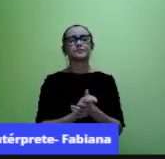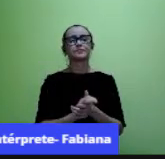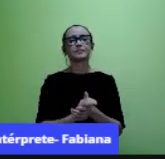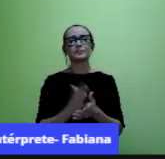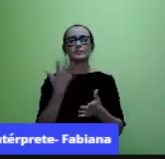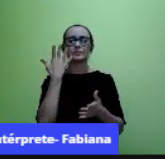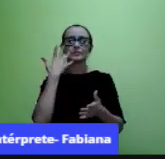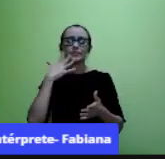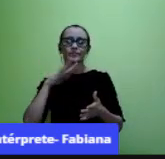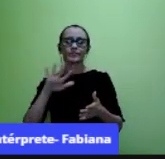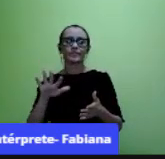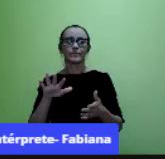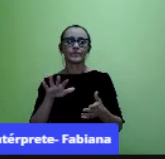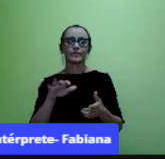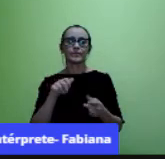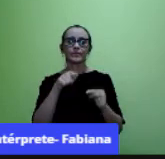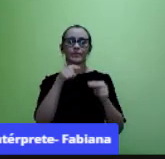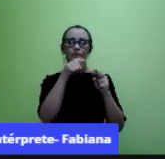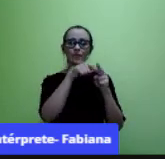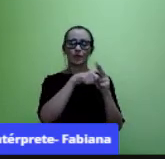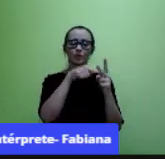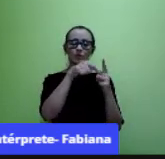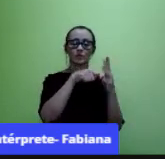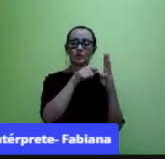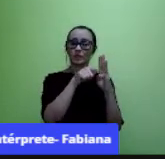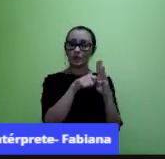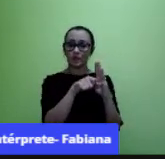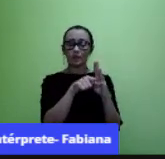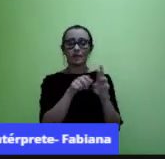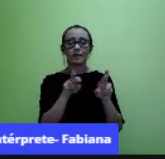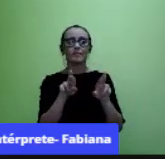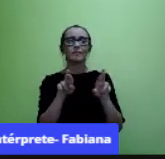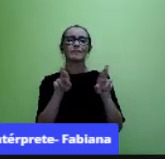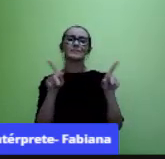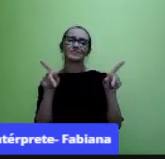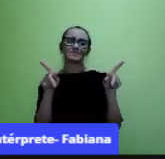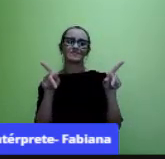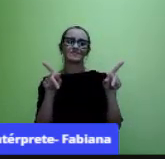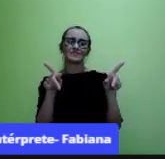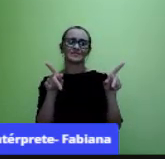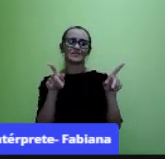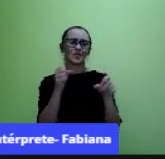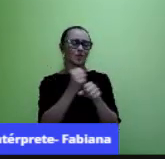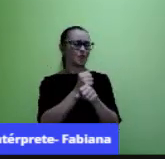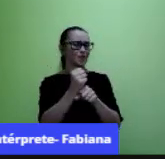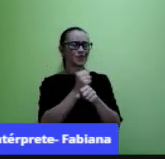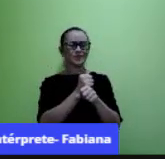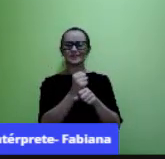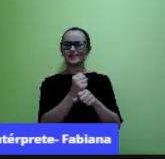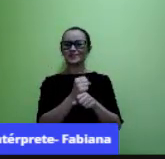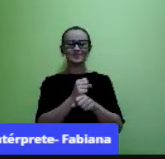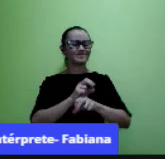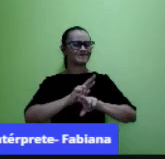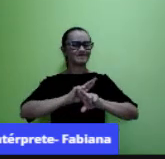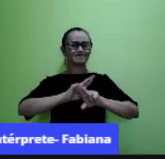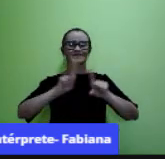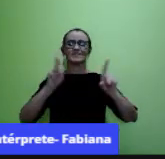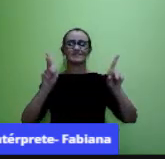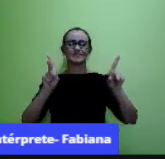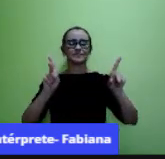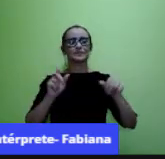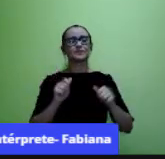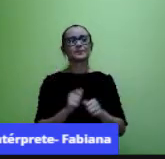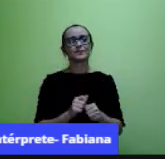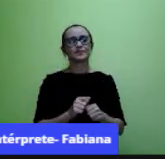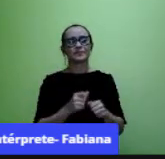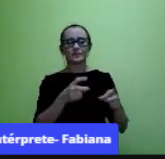3, 4 meses, ela é muito diferente uma da outra. Um ano nem se fala. Você pega uma criança de